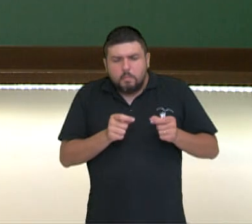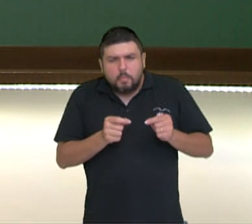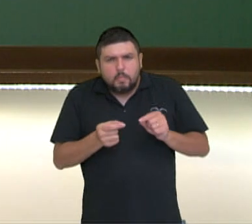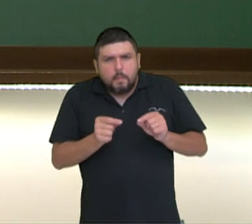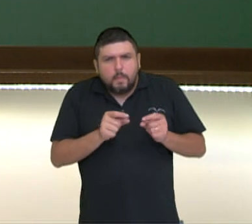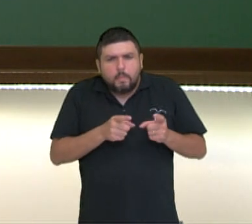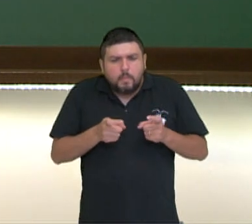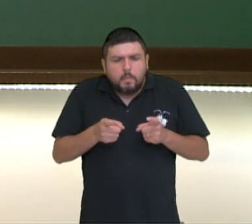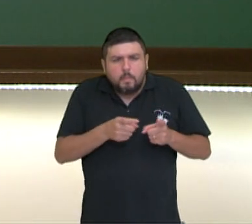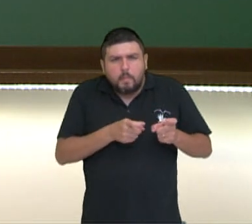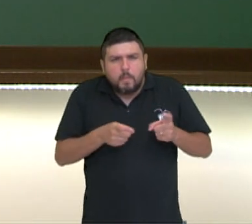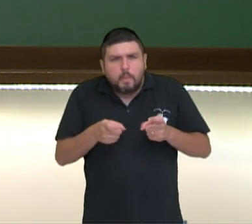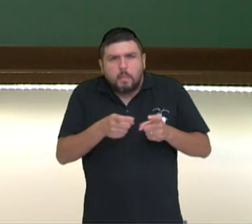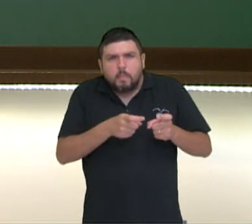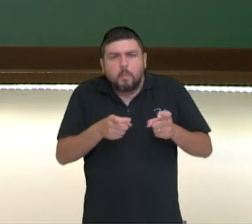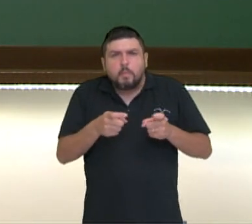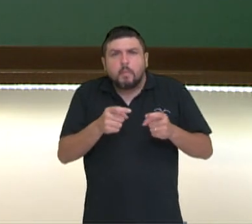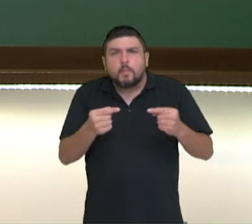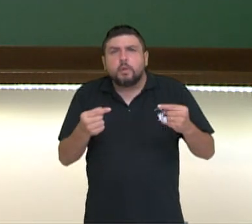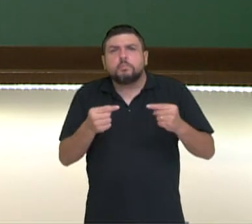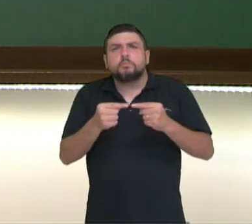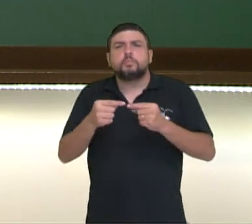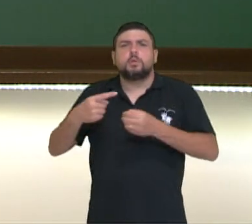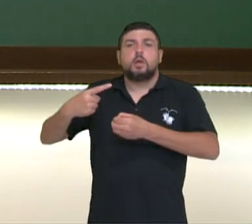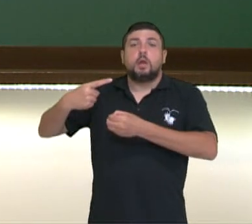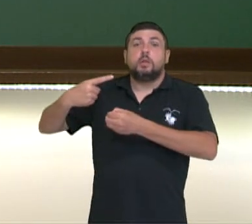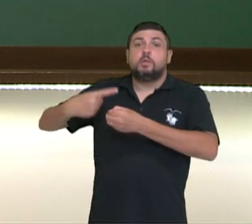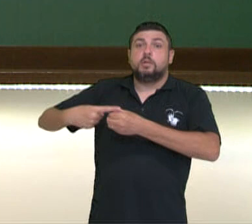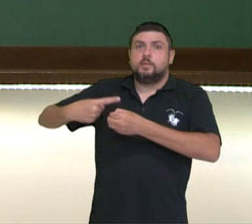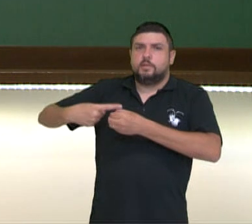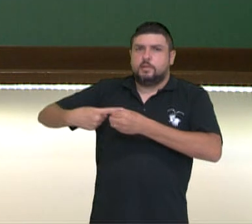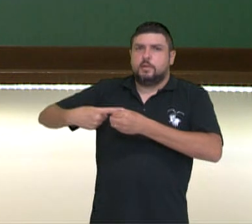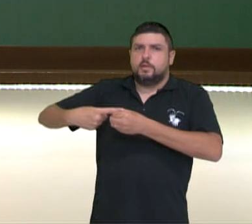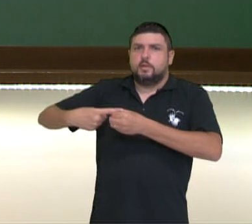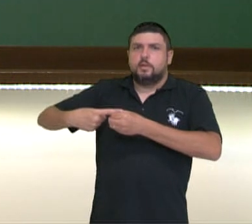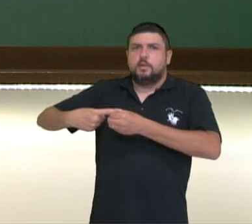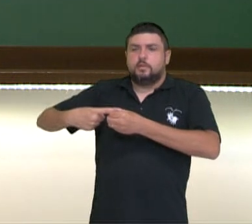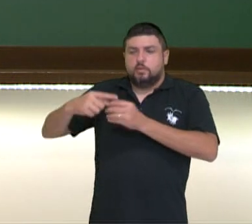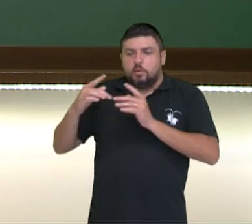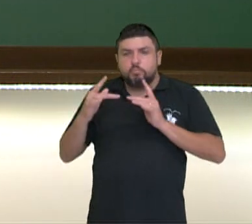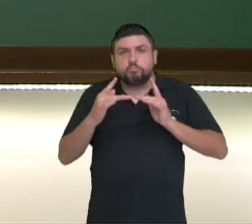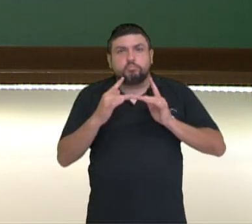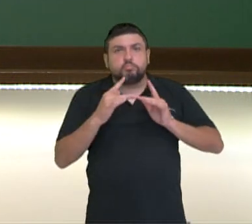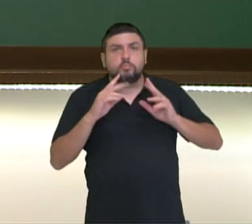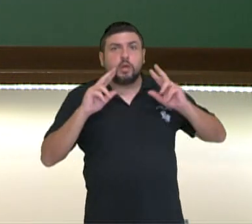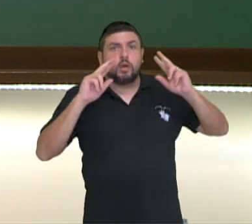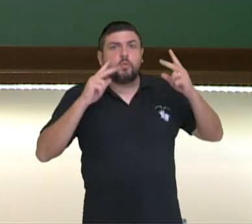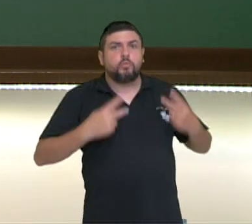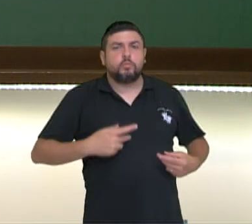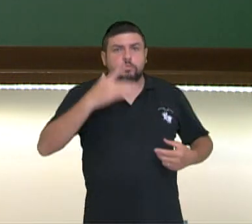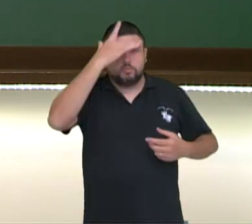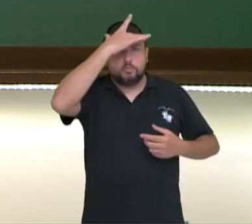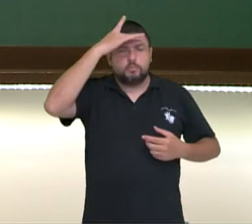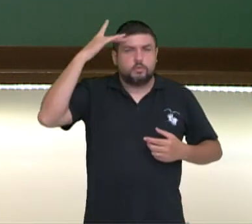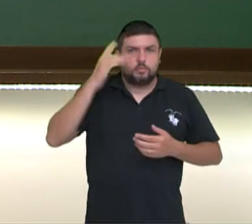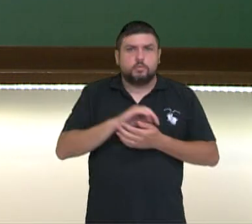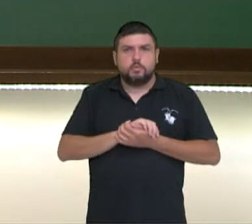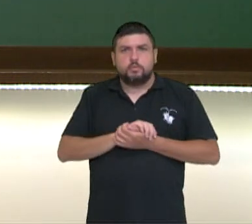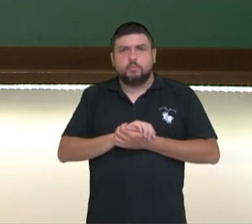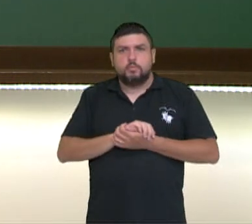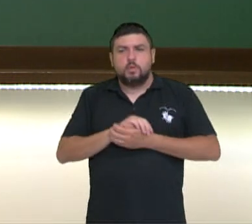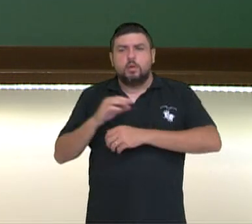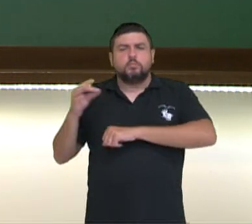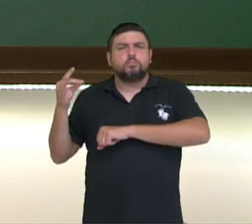no ambiente urbano, relacionando-se com a espécie humana. Tá? E justamente por ele se adaptar nesse tipo de